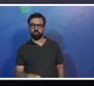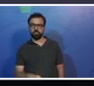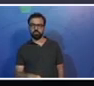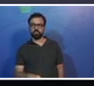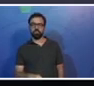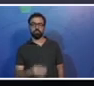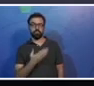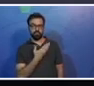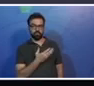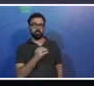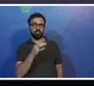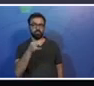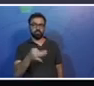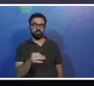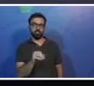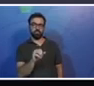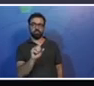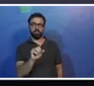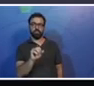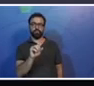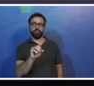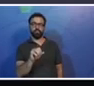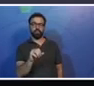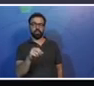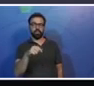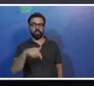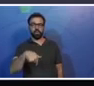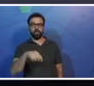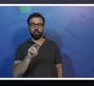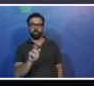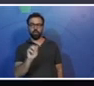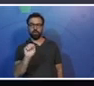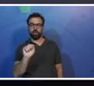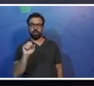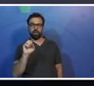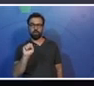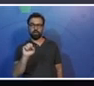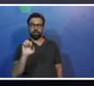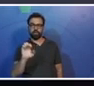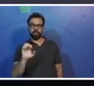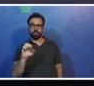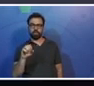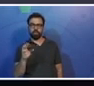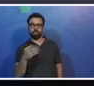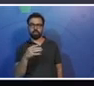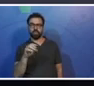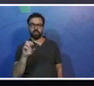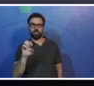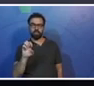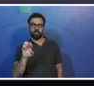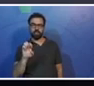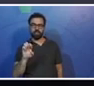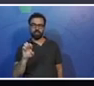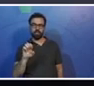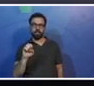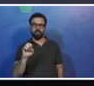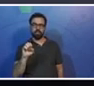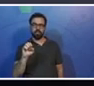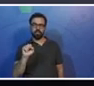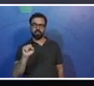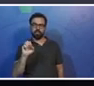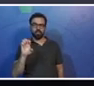descortinar. Ah lá. Quase, seringa e descortinar. Certo? a nossa